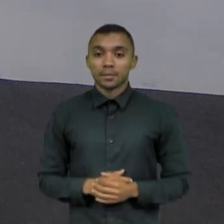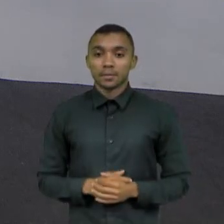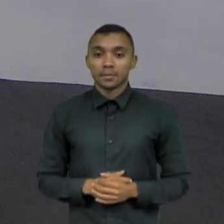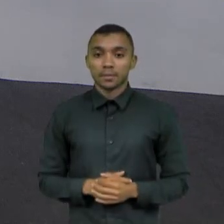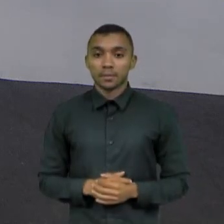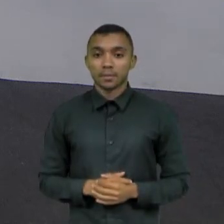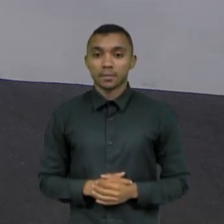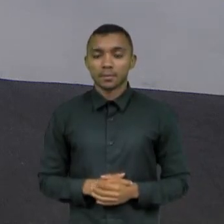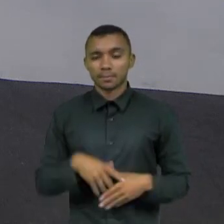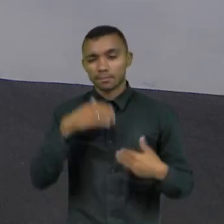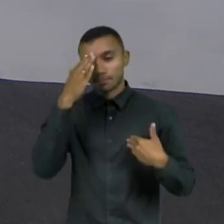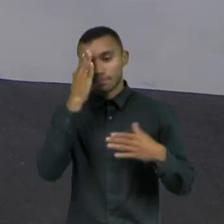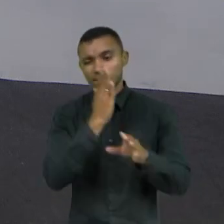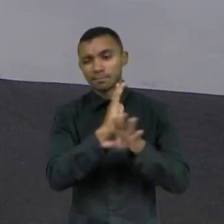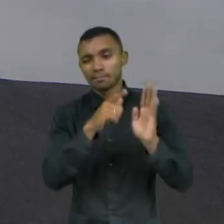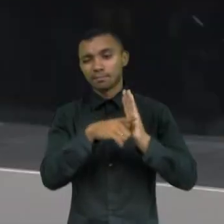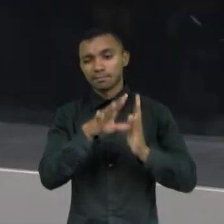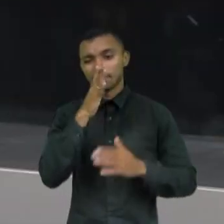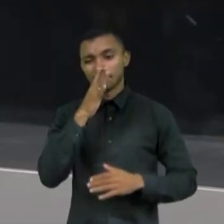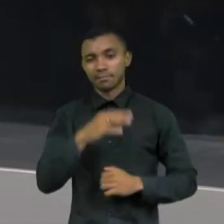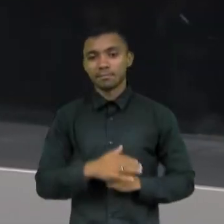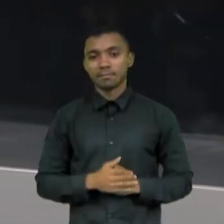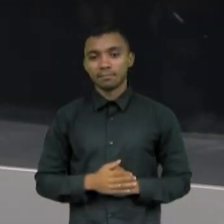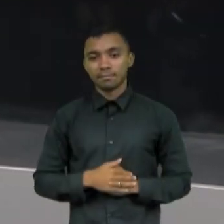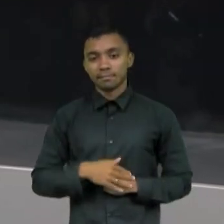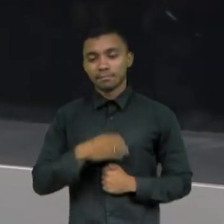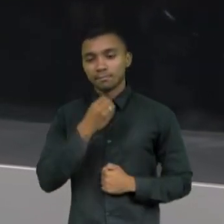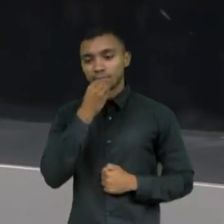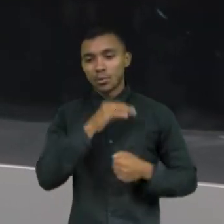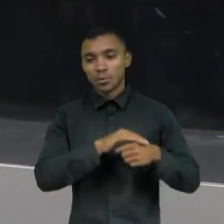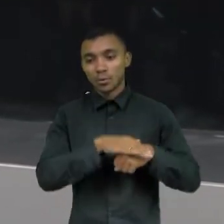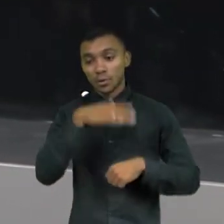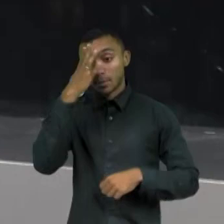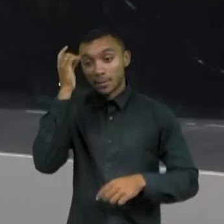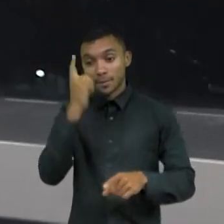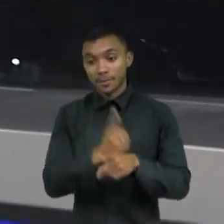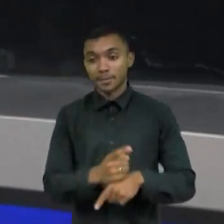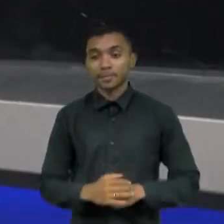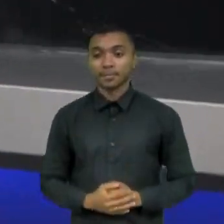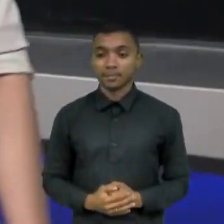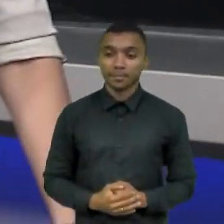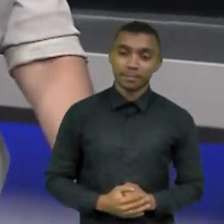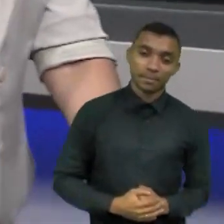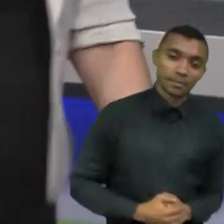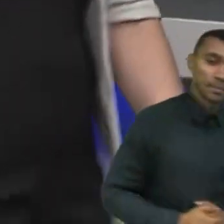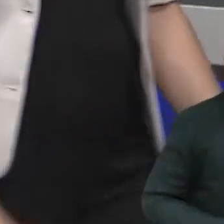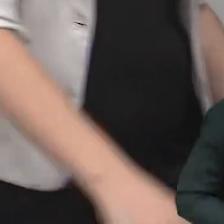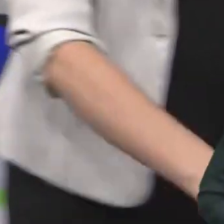Obrigada pela companhia. Uma boa noite para você e até amanhã.